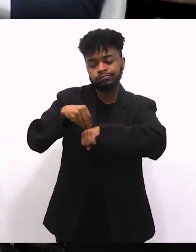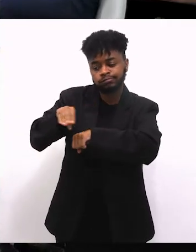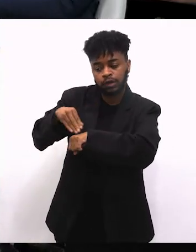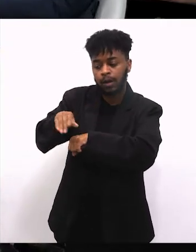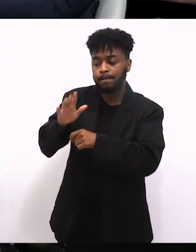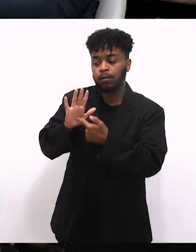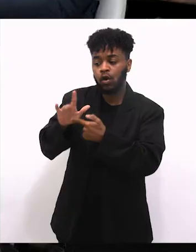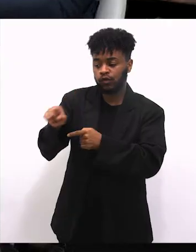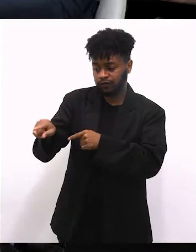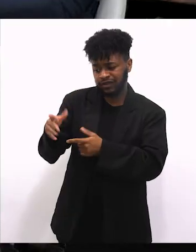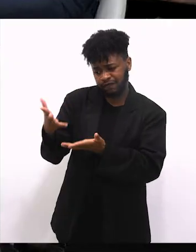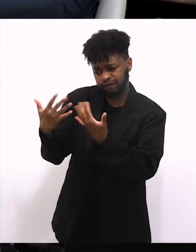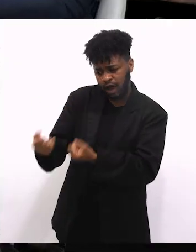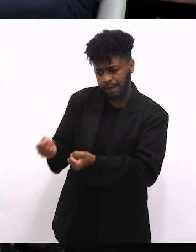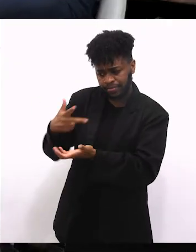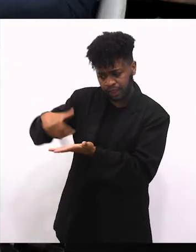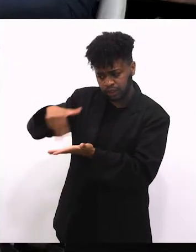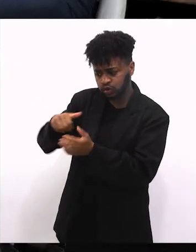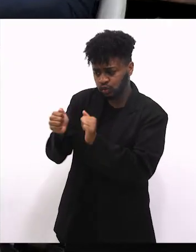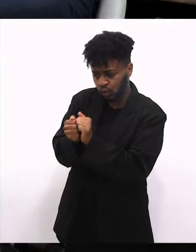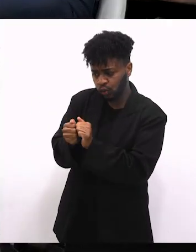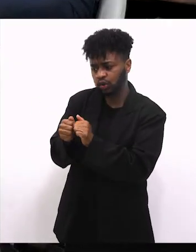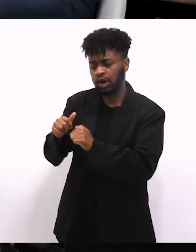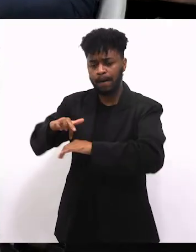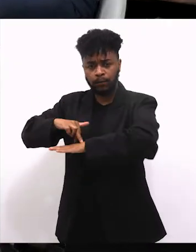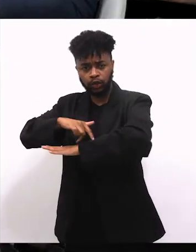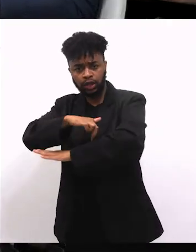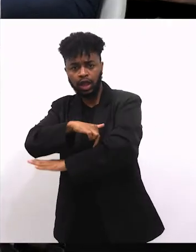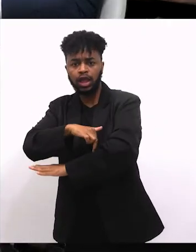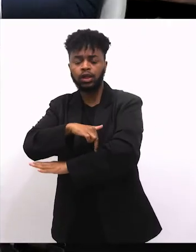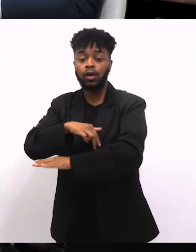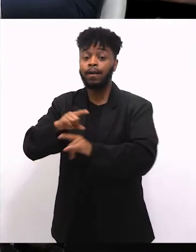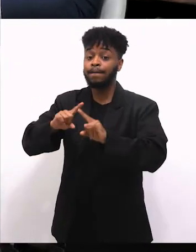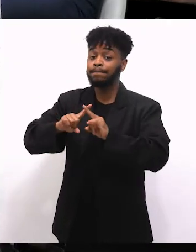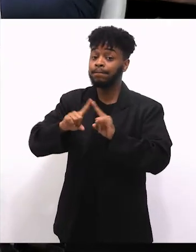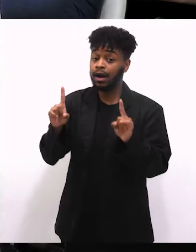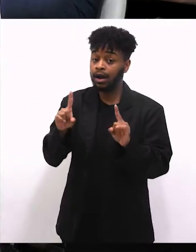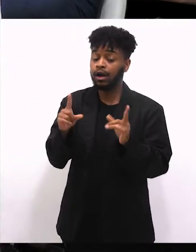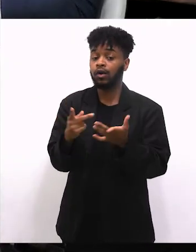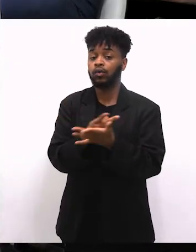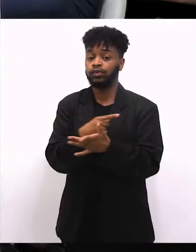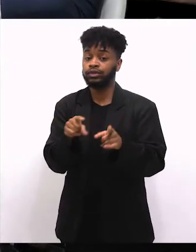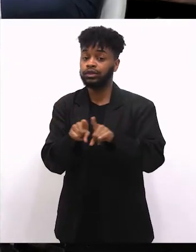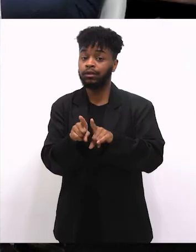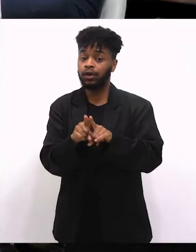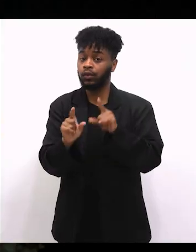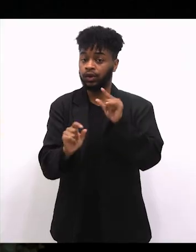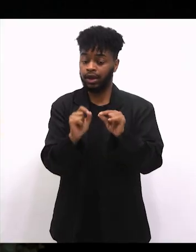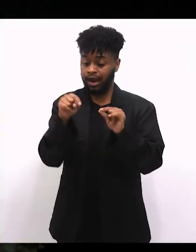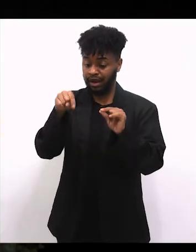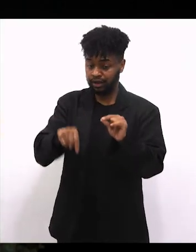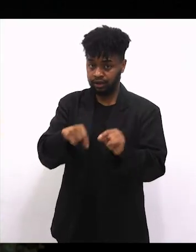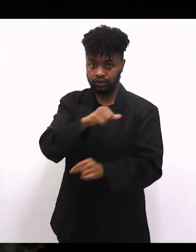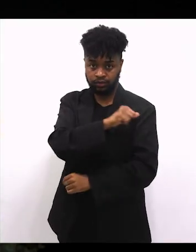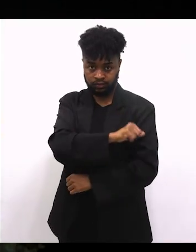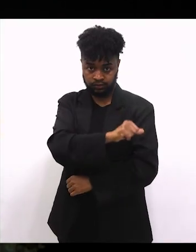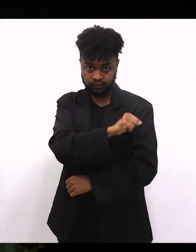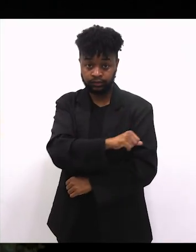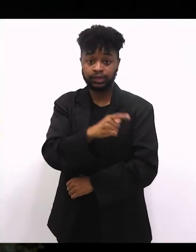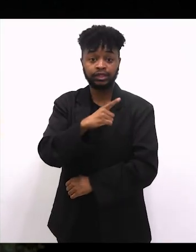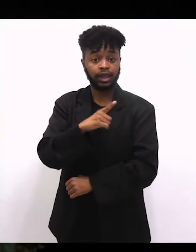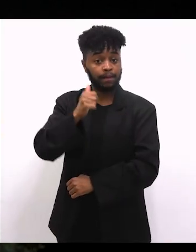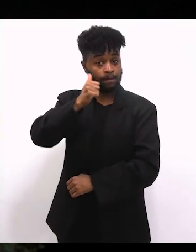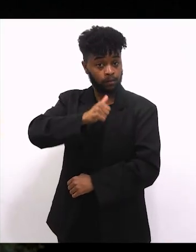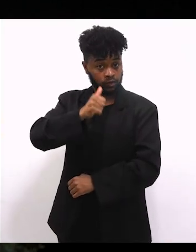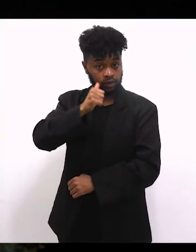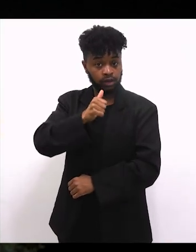achando que vão ser dançarinas, que vão ser modelos, mas também temos, né, atendemos aqui no estado do Rio de